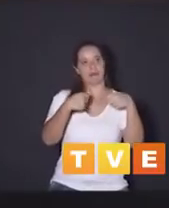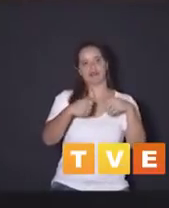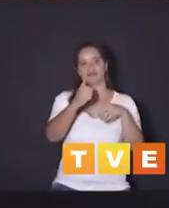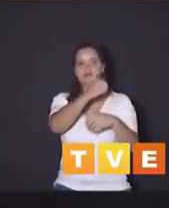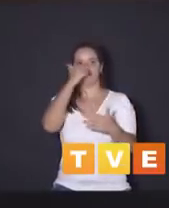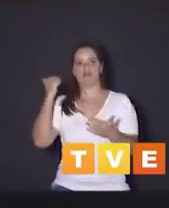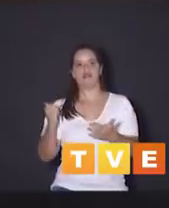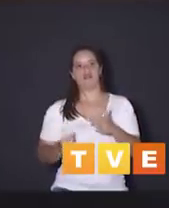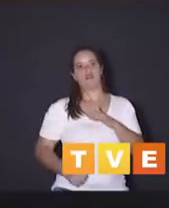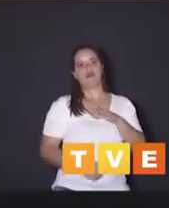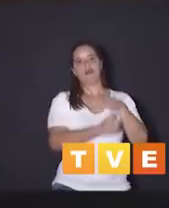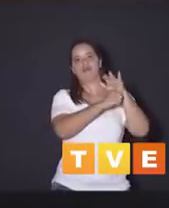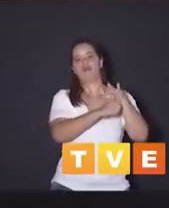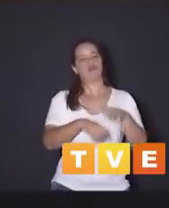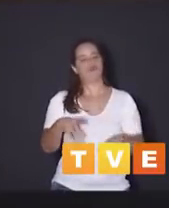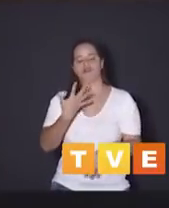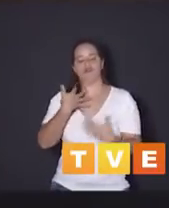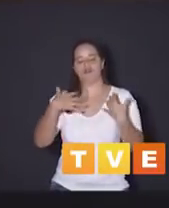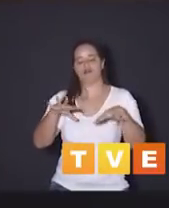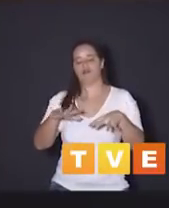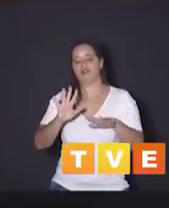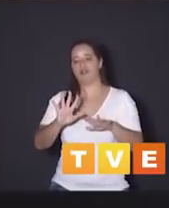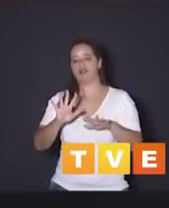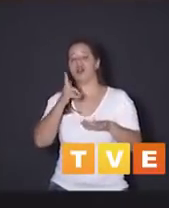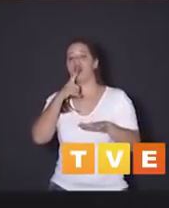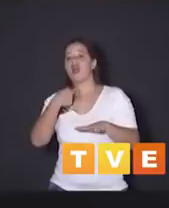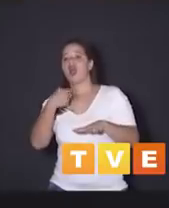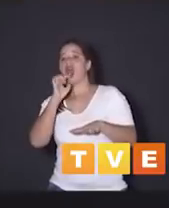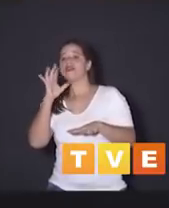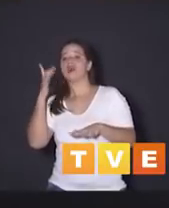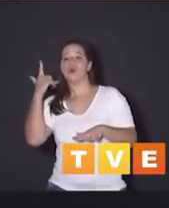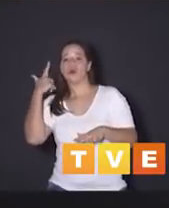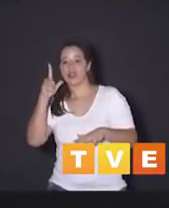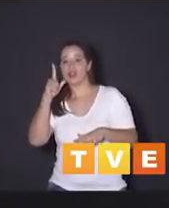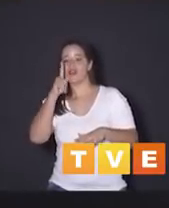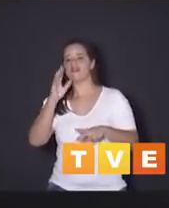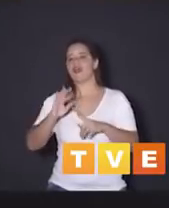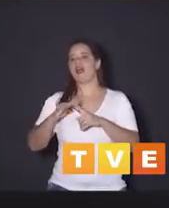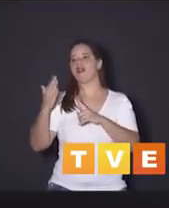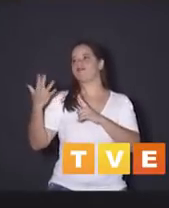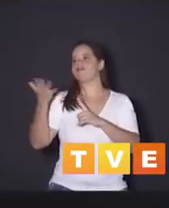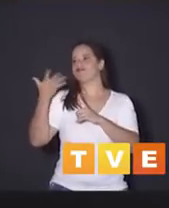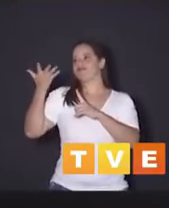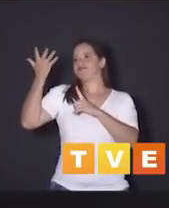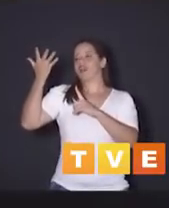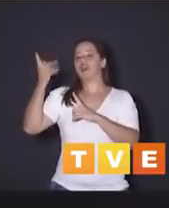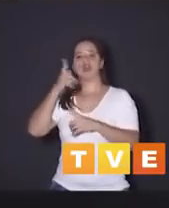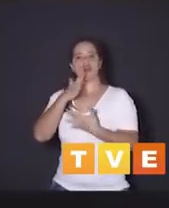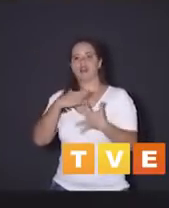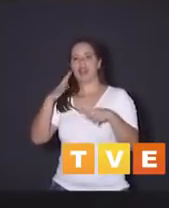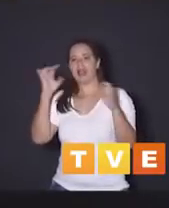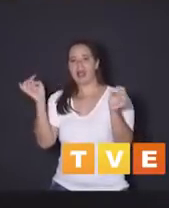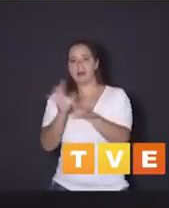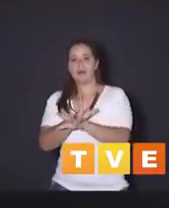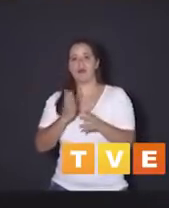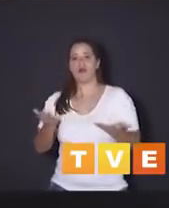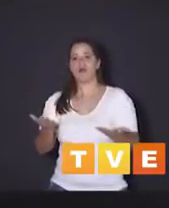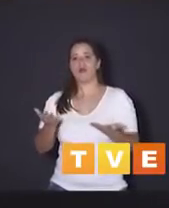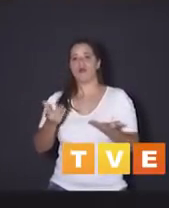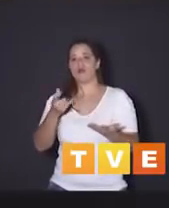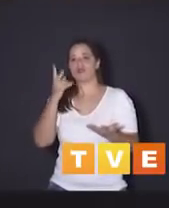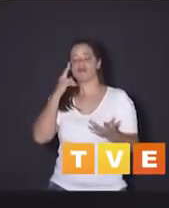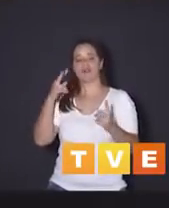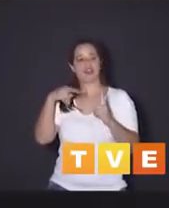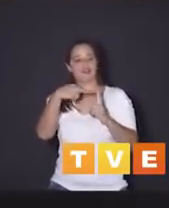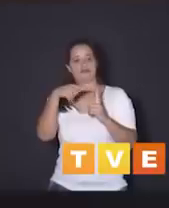né não eu e meu 'até ao ganhar o prêmio me preocupa muito ganhar prêmio que ganha prêmio acabou se tornou